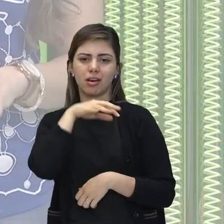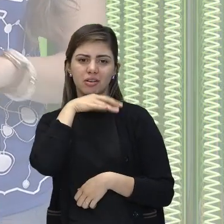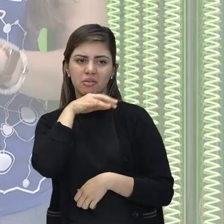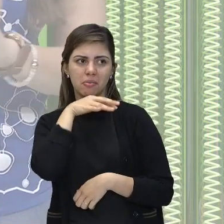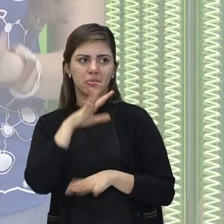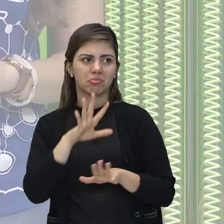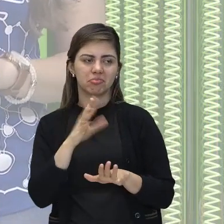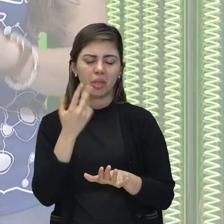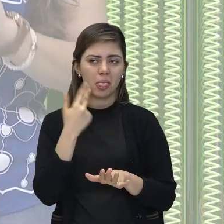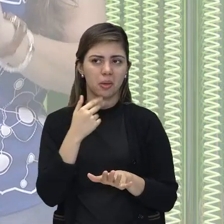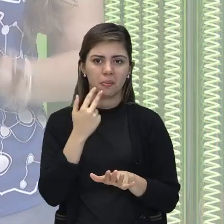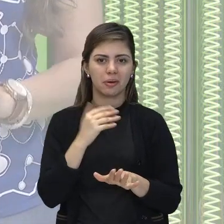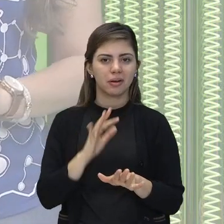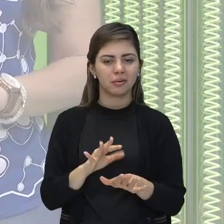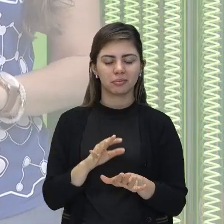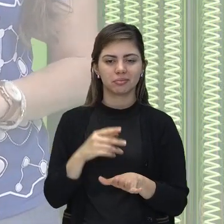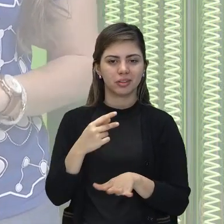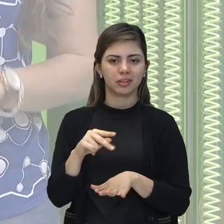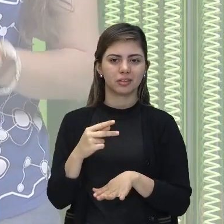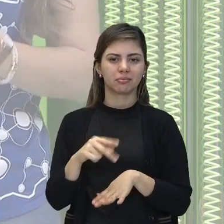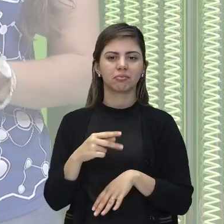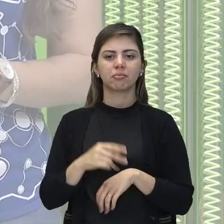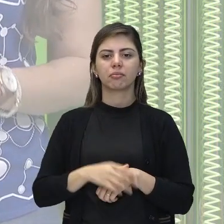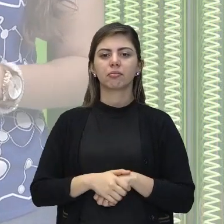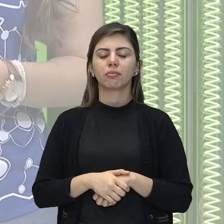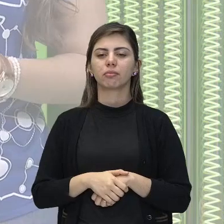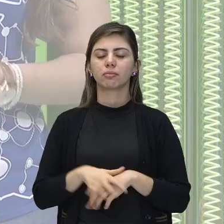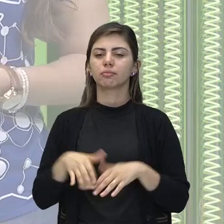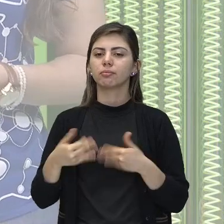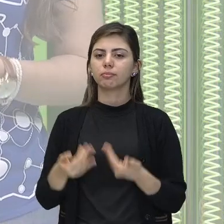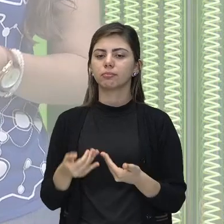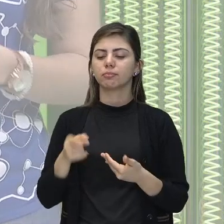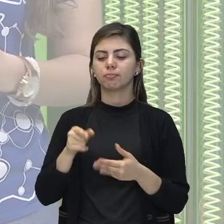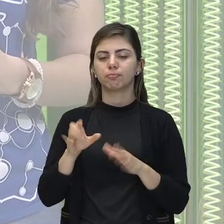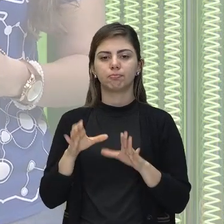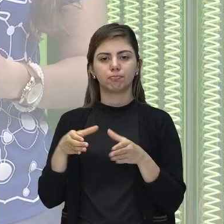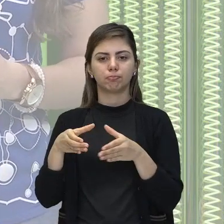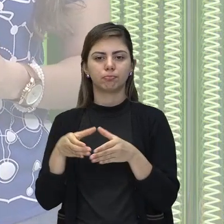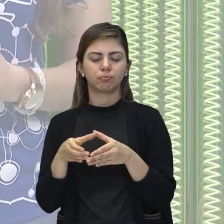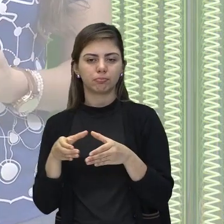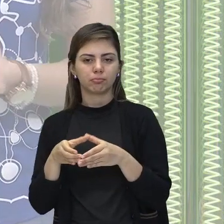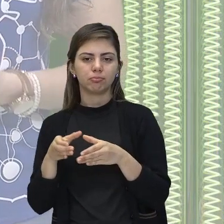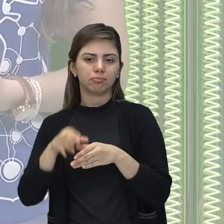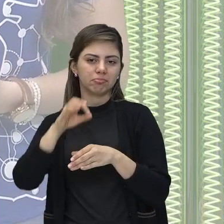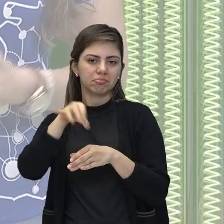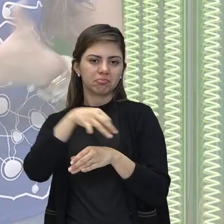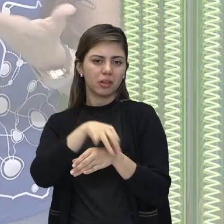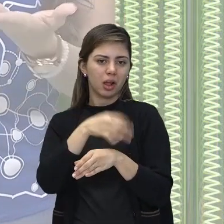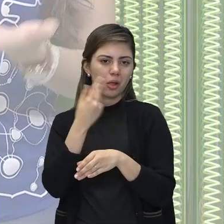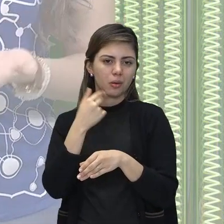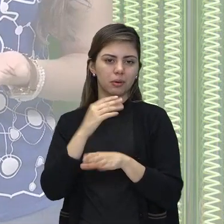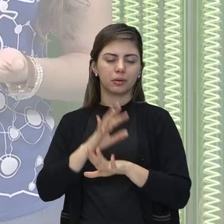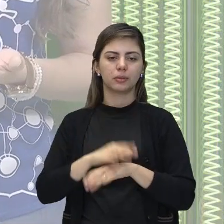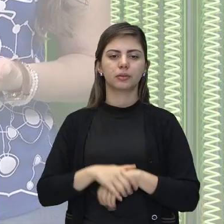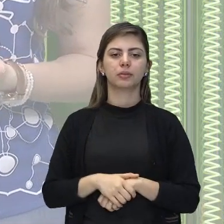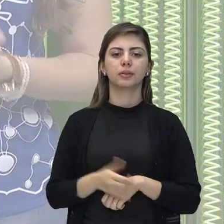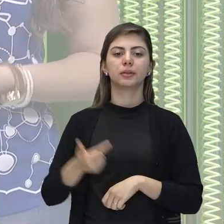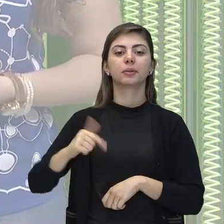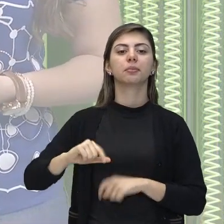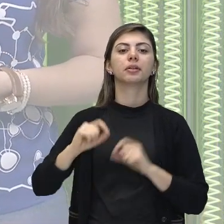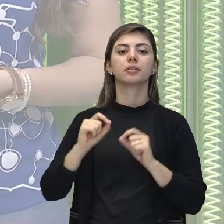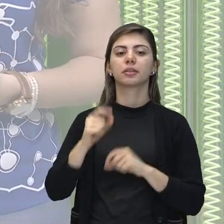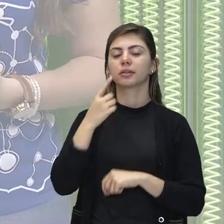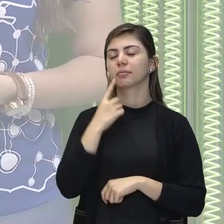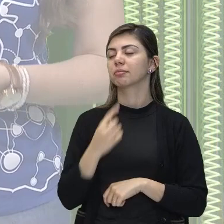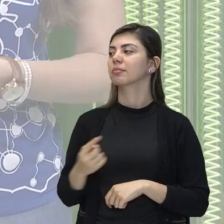certo. Tudo dá certo, tudo fica bem. No mundo animal é assim. E aí nós temos a rainha,